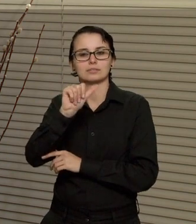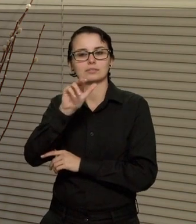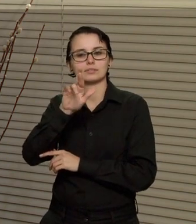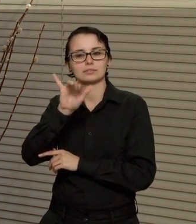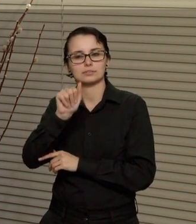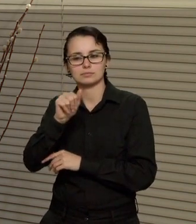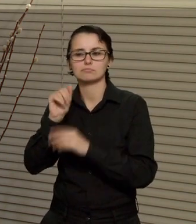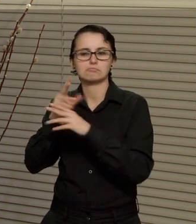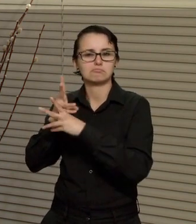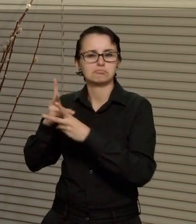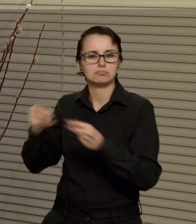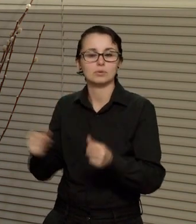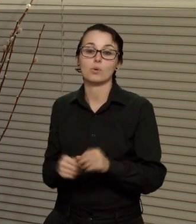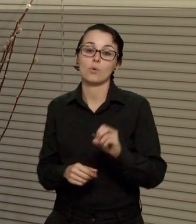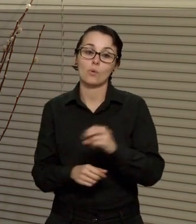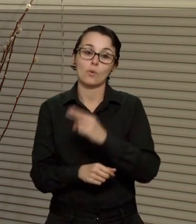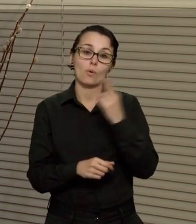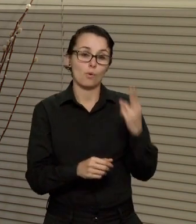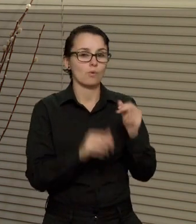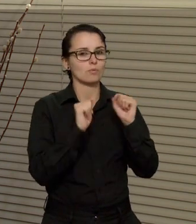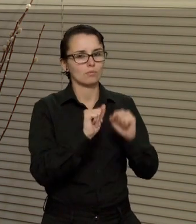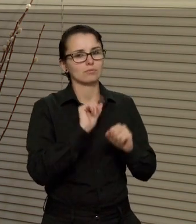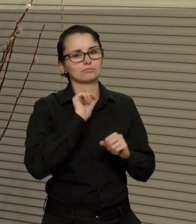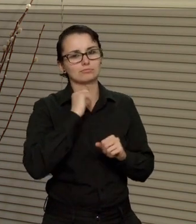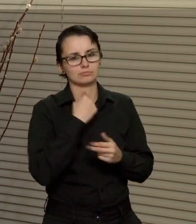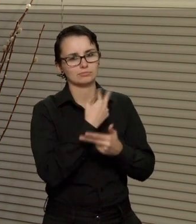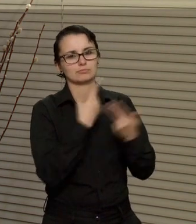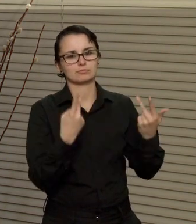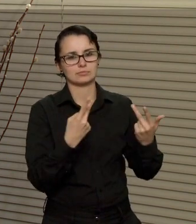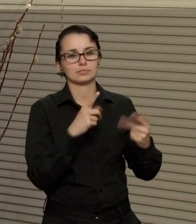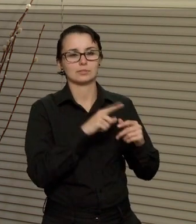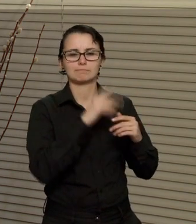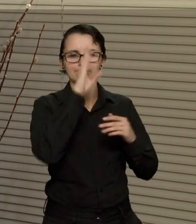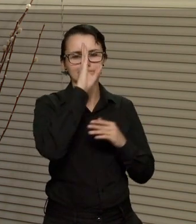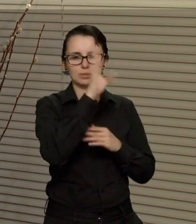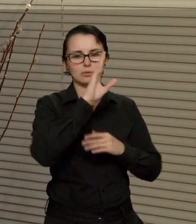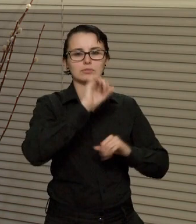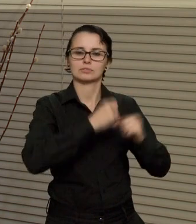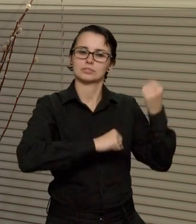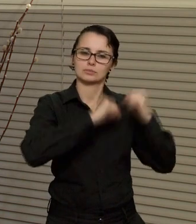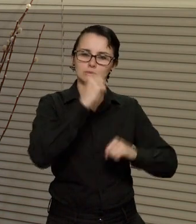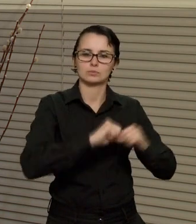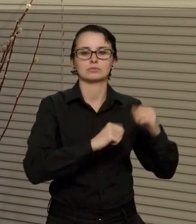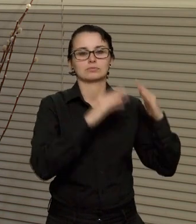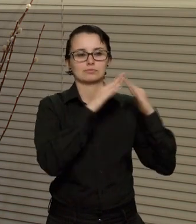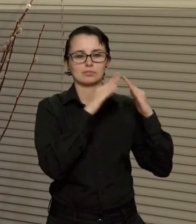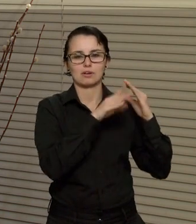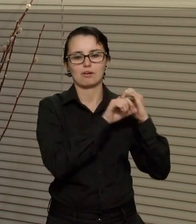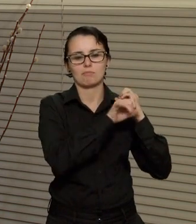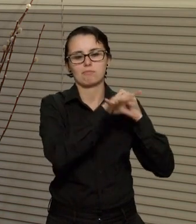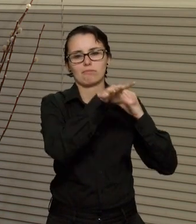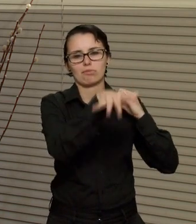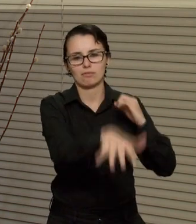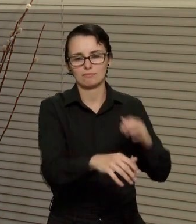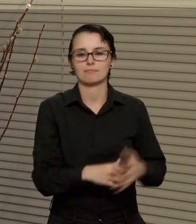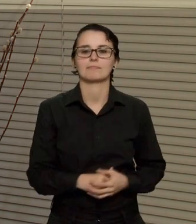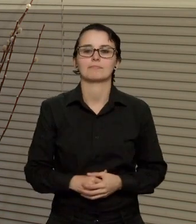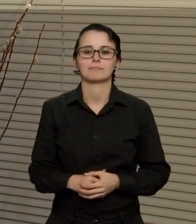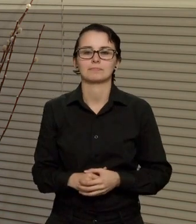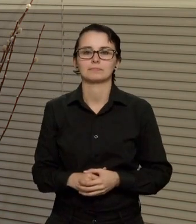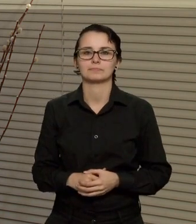Ou também ser de origem antropogênica, causada principalmente pelo despejo de resíduos industriais e